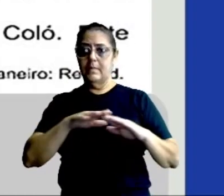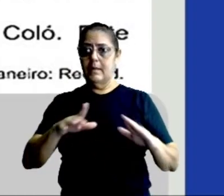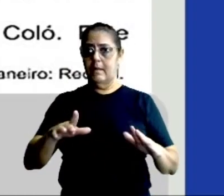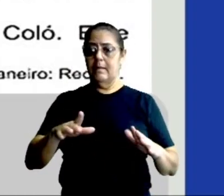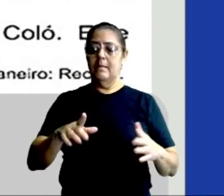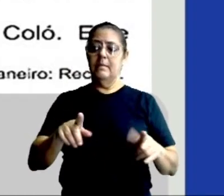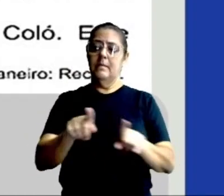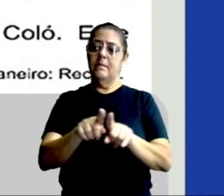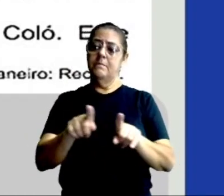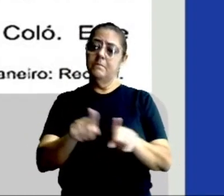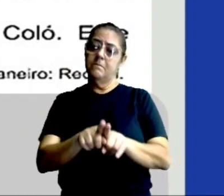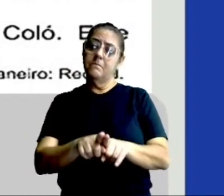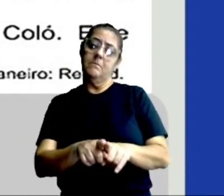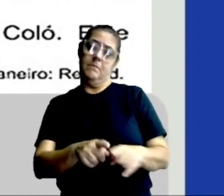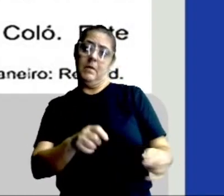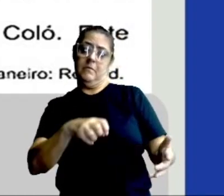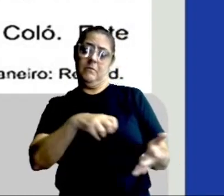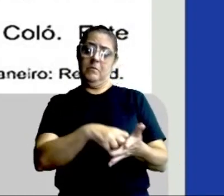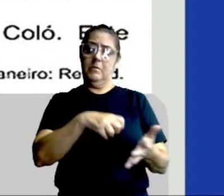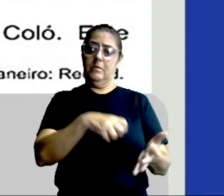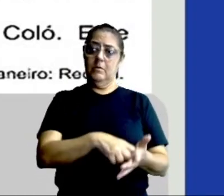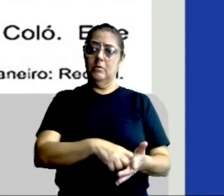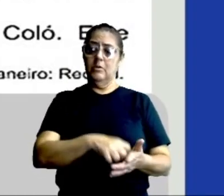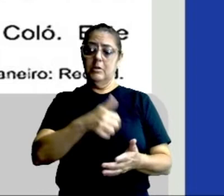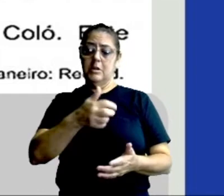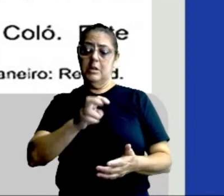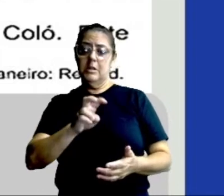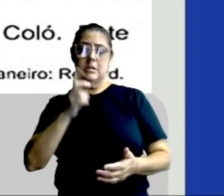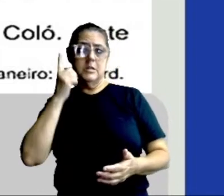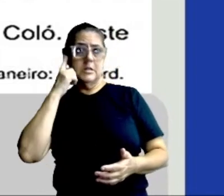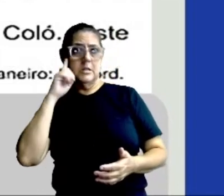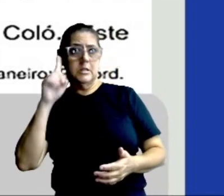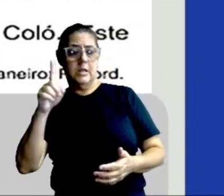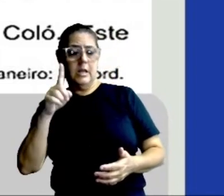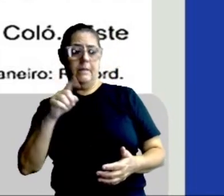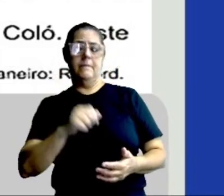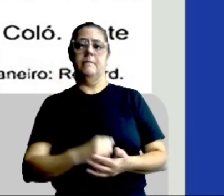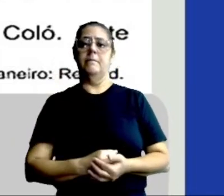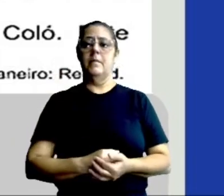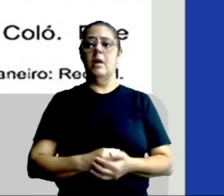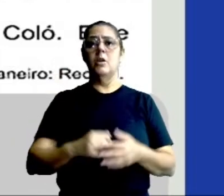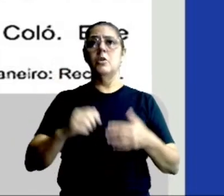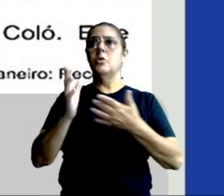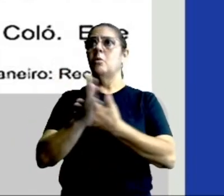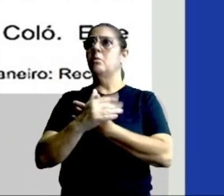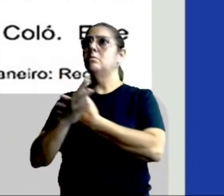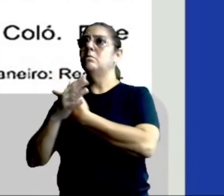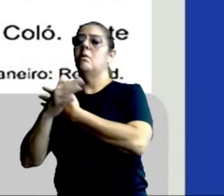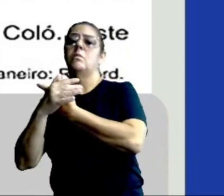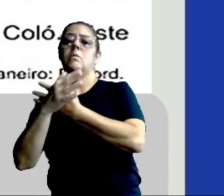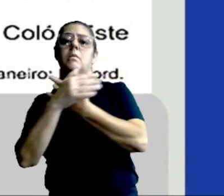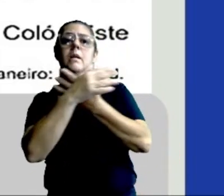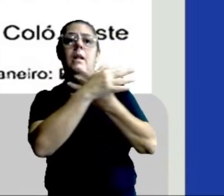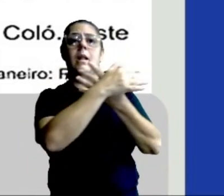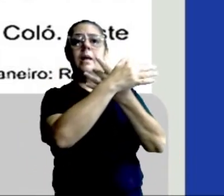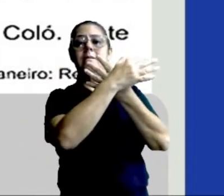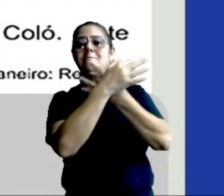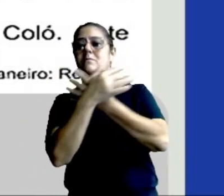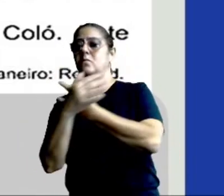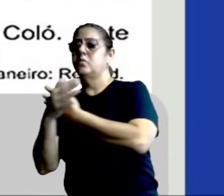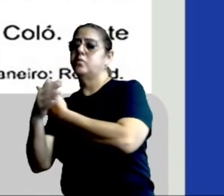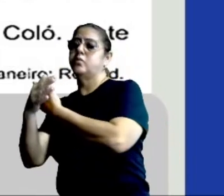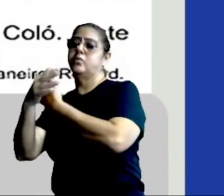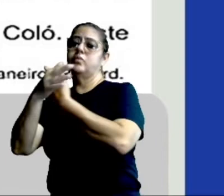durante quinze dias quando o menino voltou falando que todas as as coisas da terra passaram pela